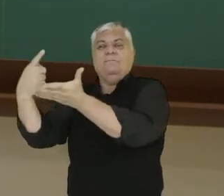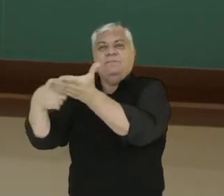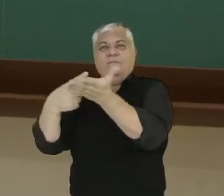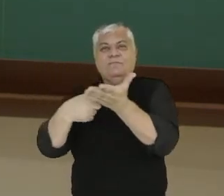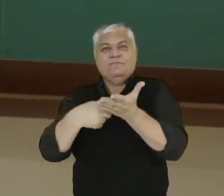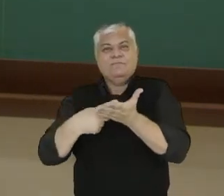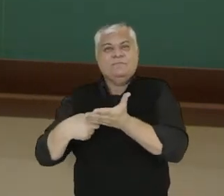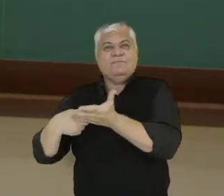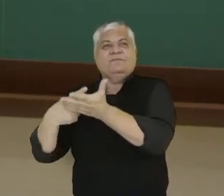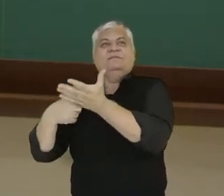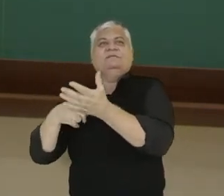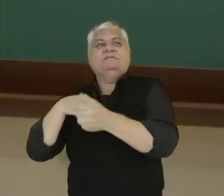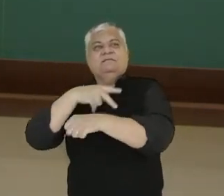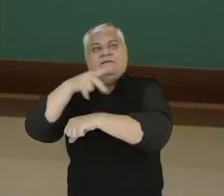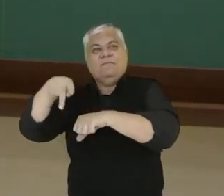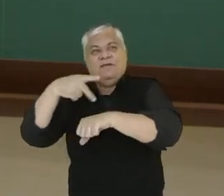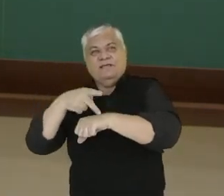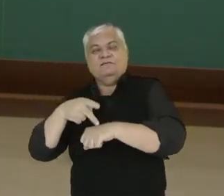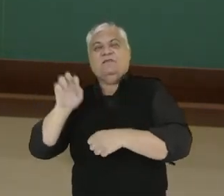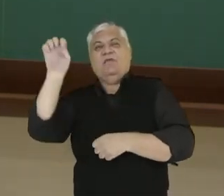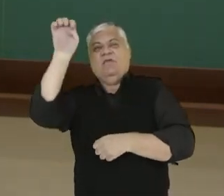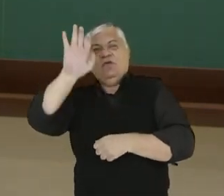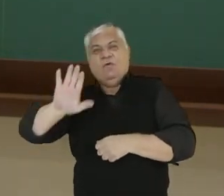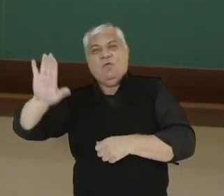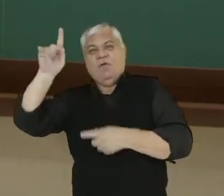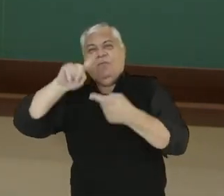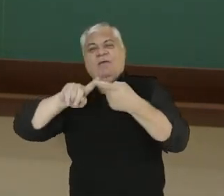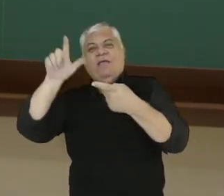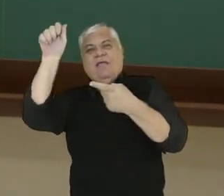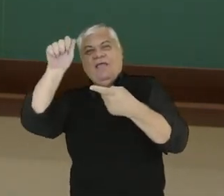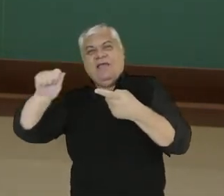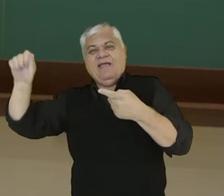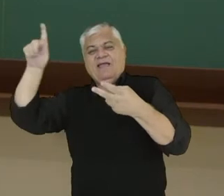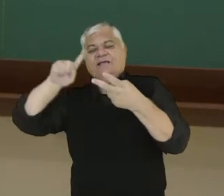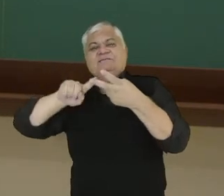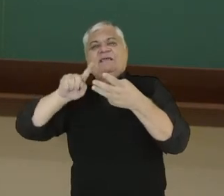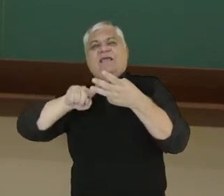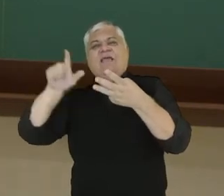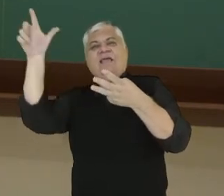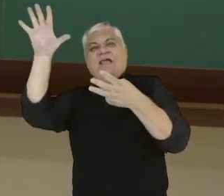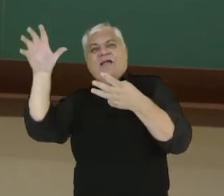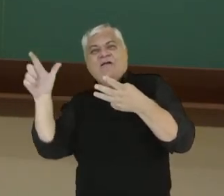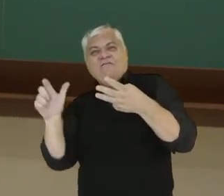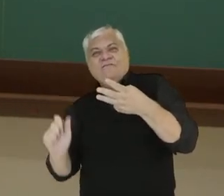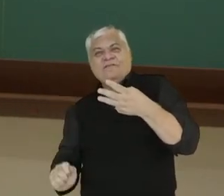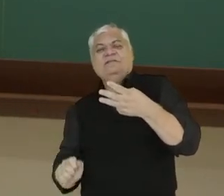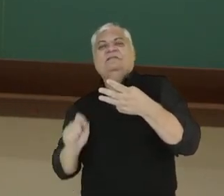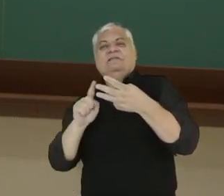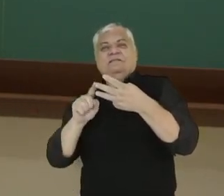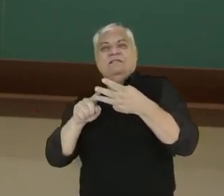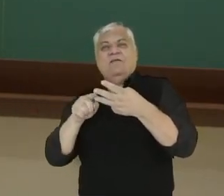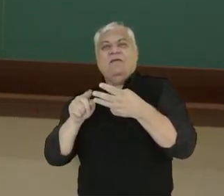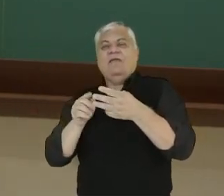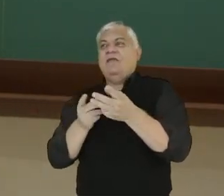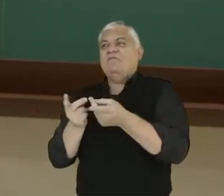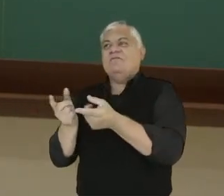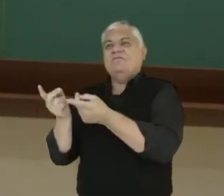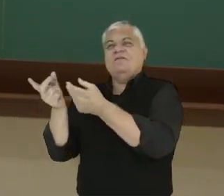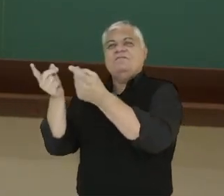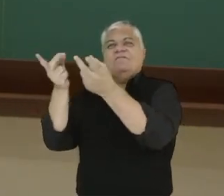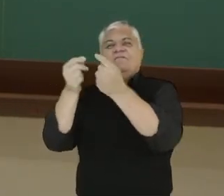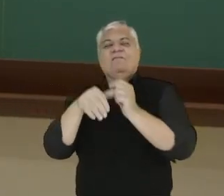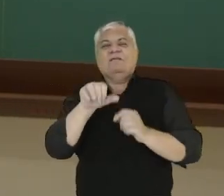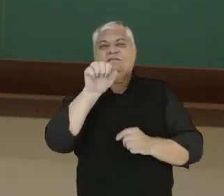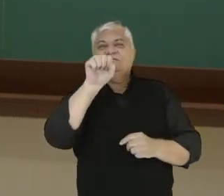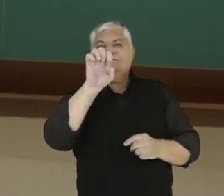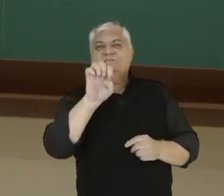comerciais entre países europeus, asiáticos e africanos, considerando ali a Rota da Seda, né, como essa